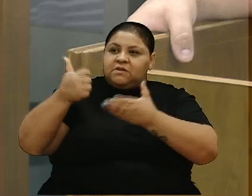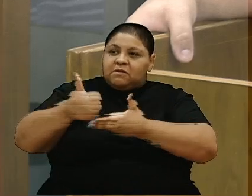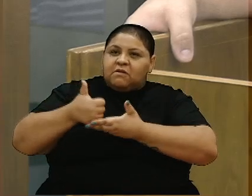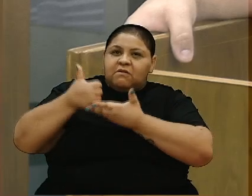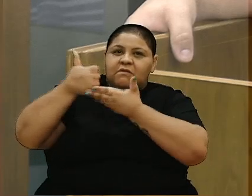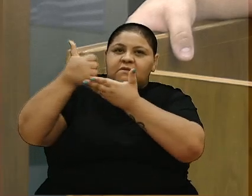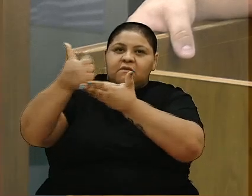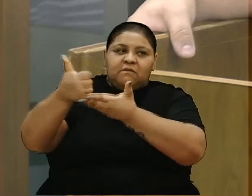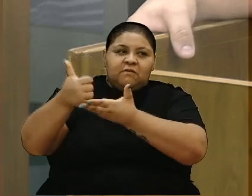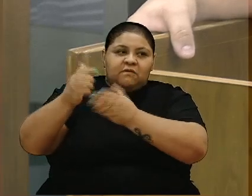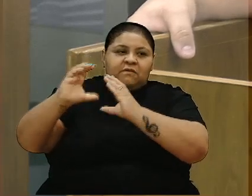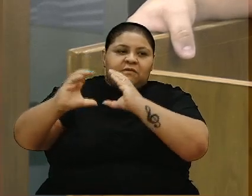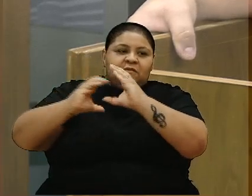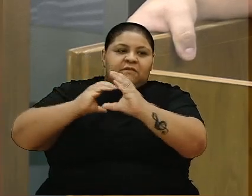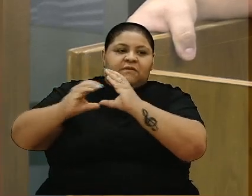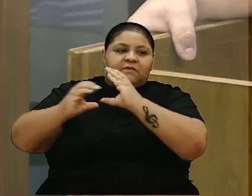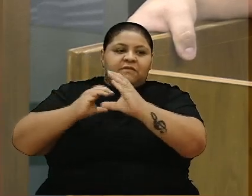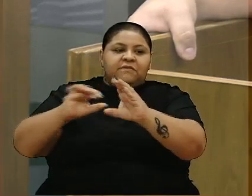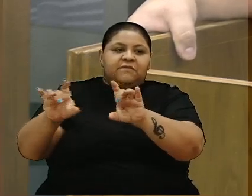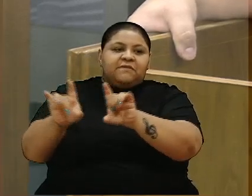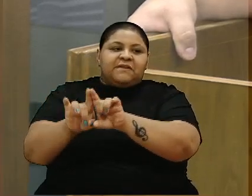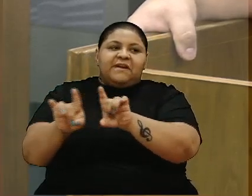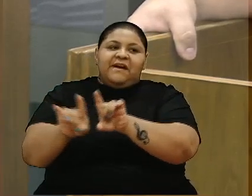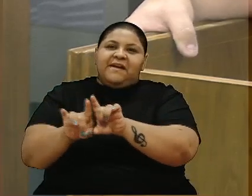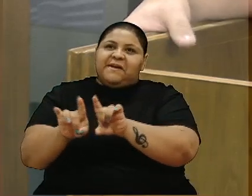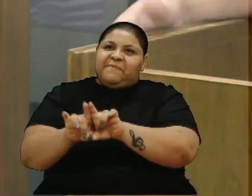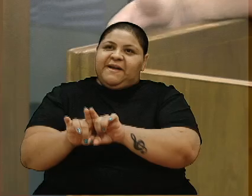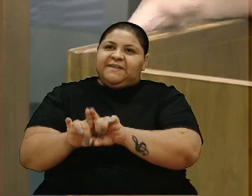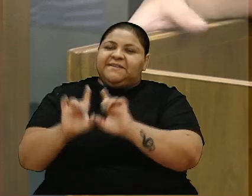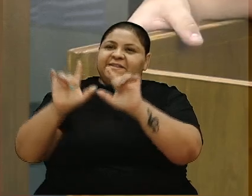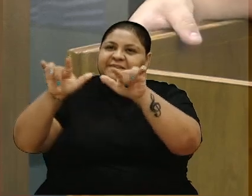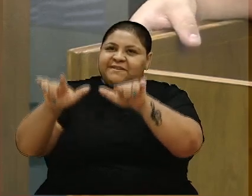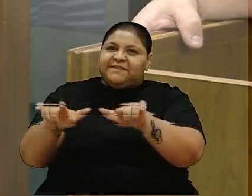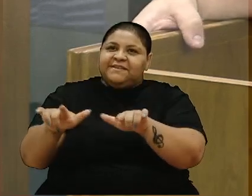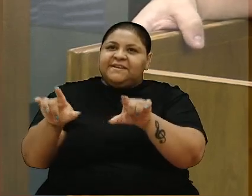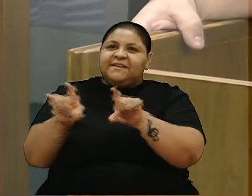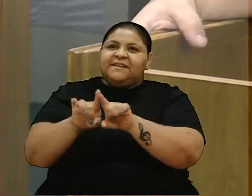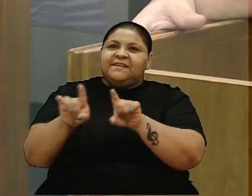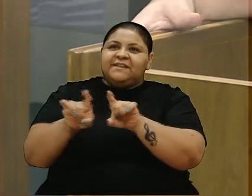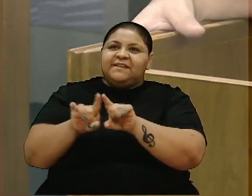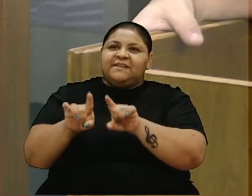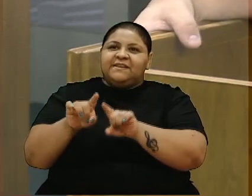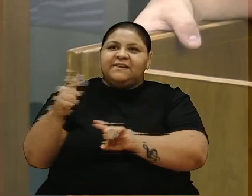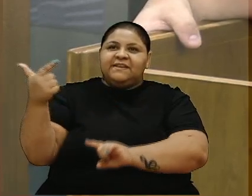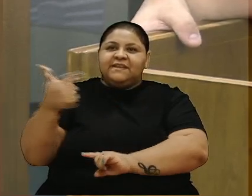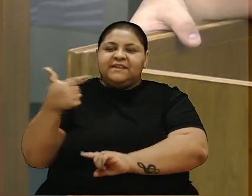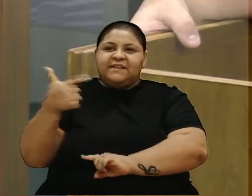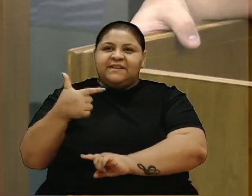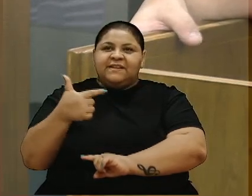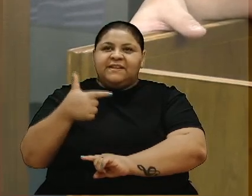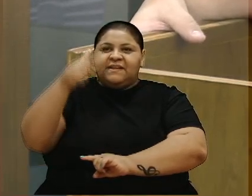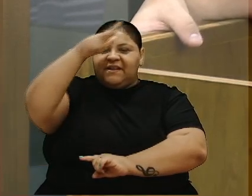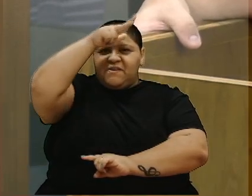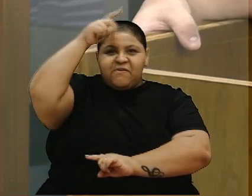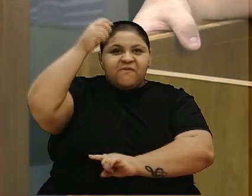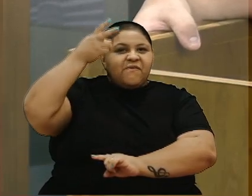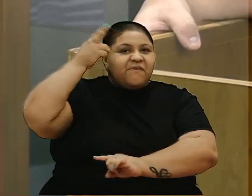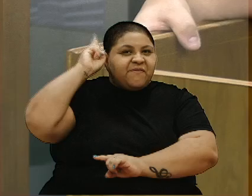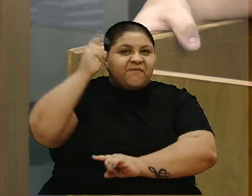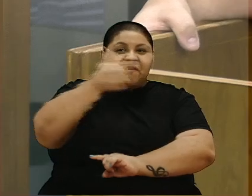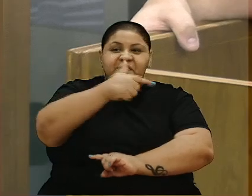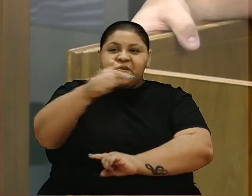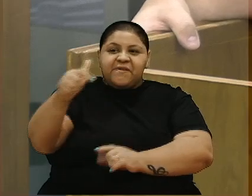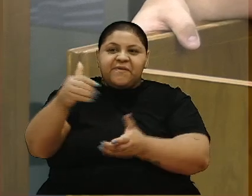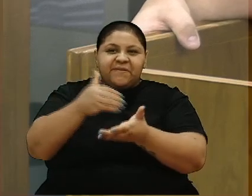da comunicação, à imprensa que estava no local. Também ao vice-prefeito Nespolo e os demais